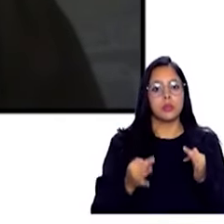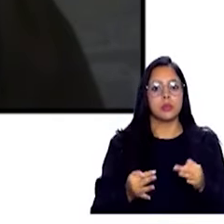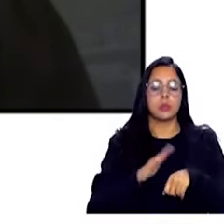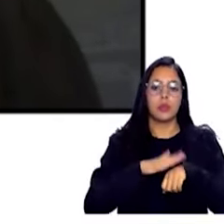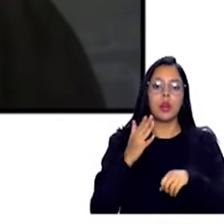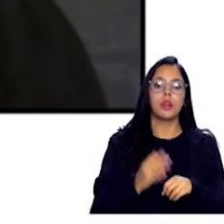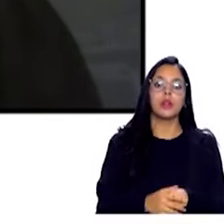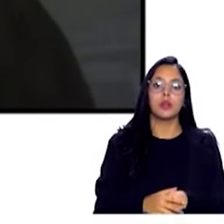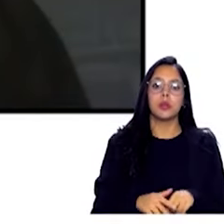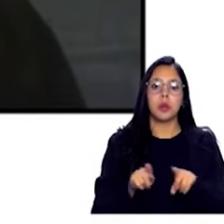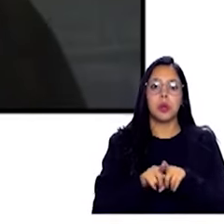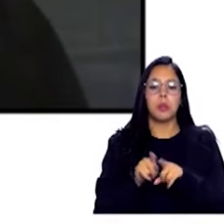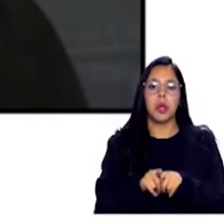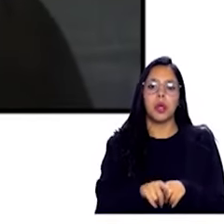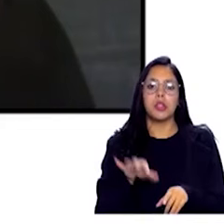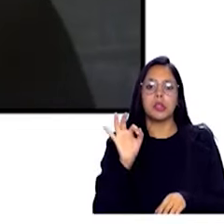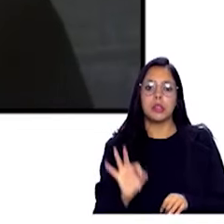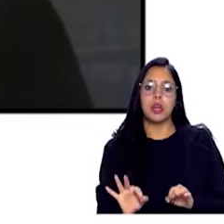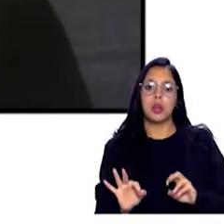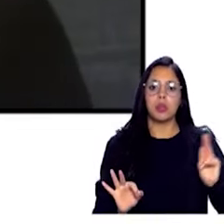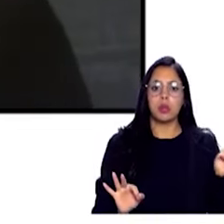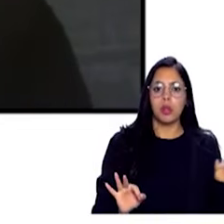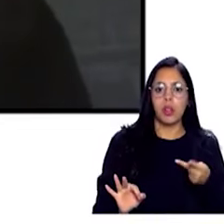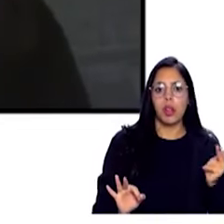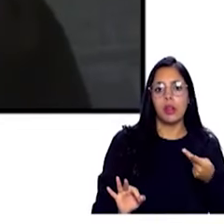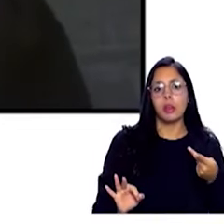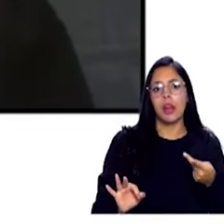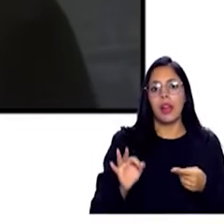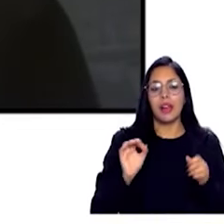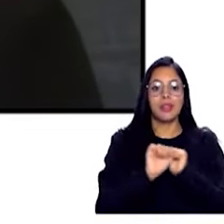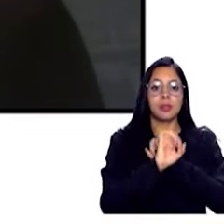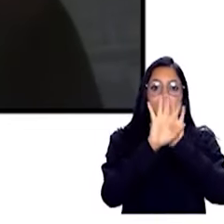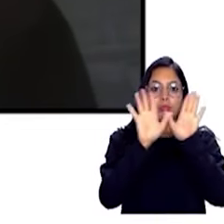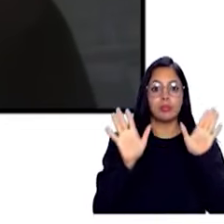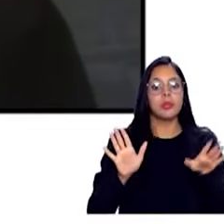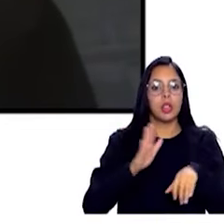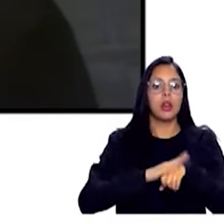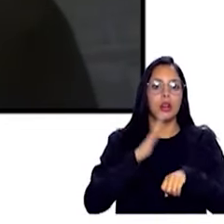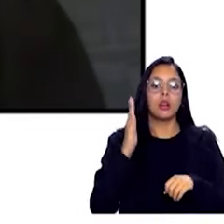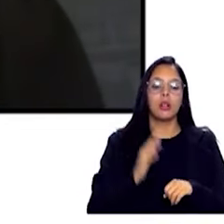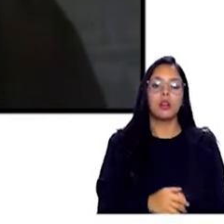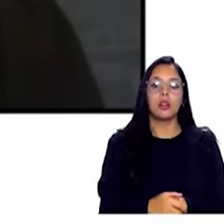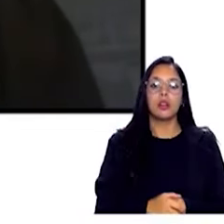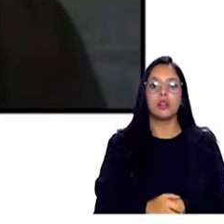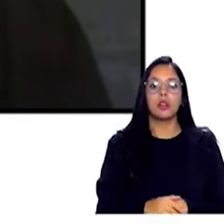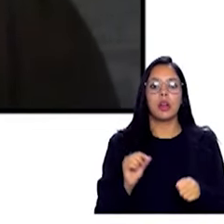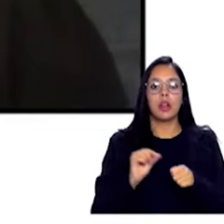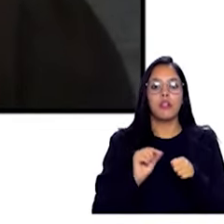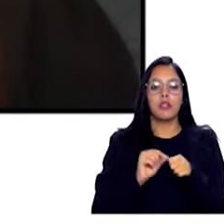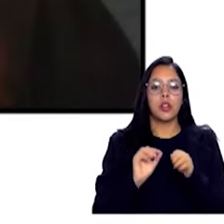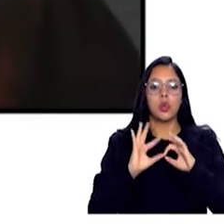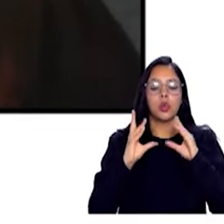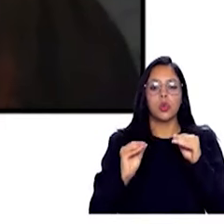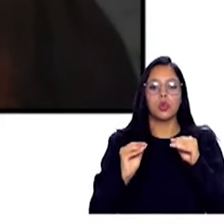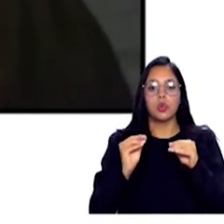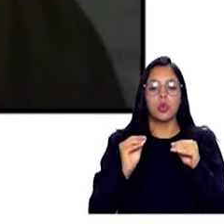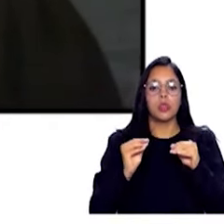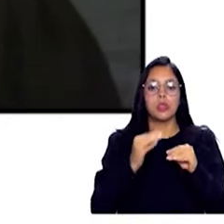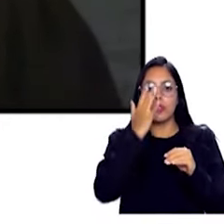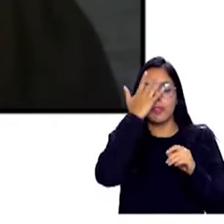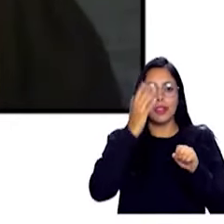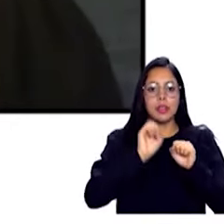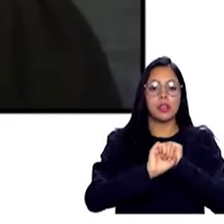daquilo que era certo e errado eram eram muito mais claras essa distinção era feita de uma maneira muito mais clara havia uma certa